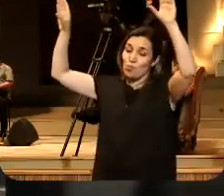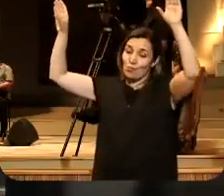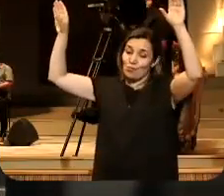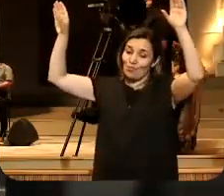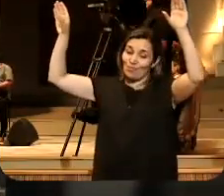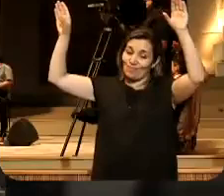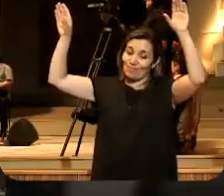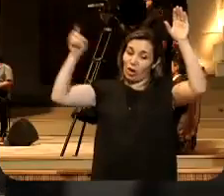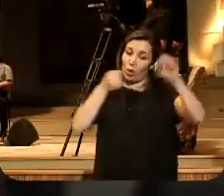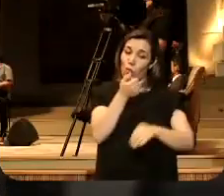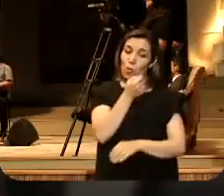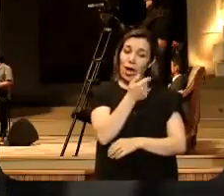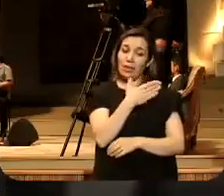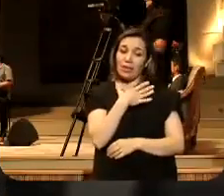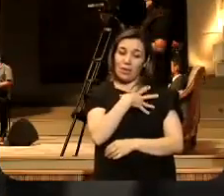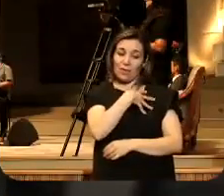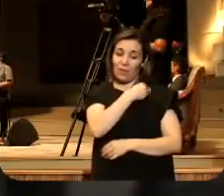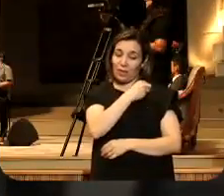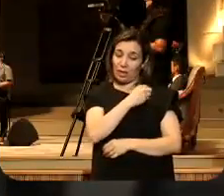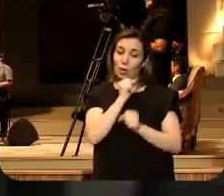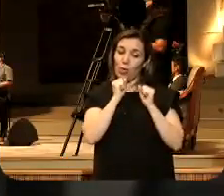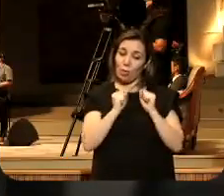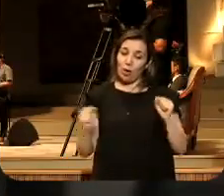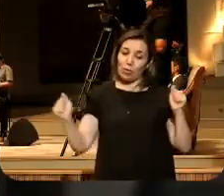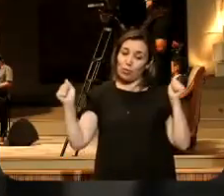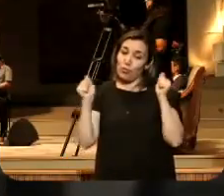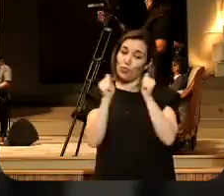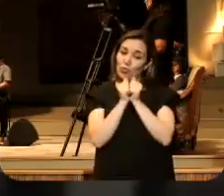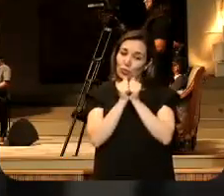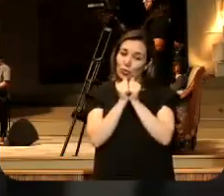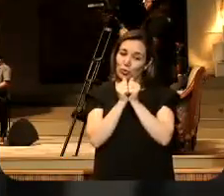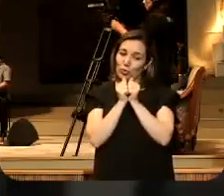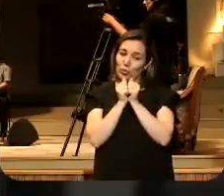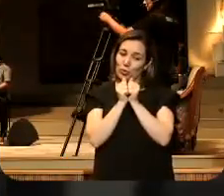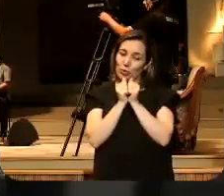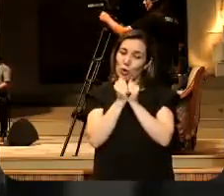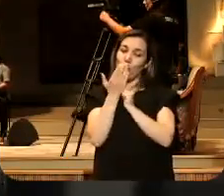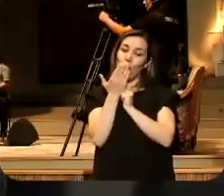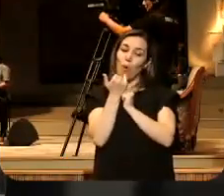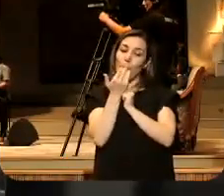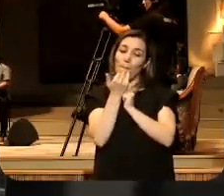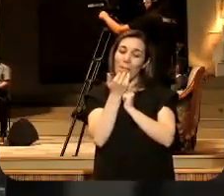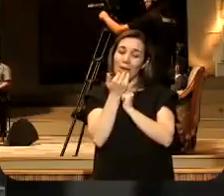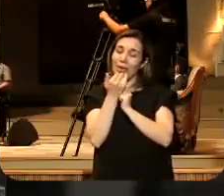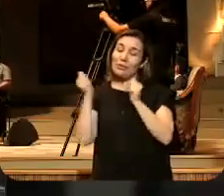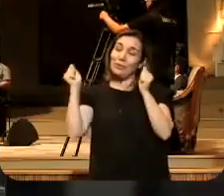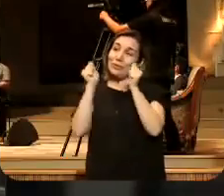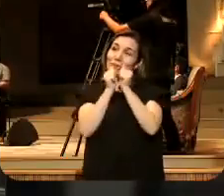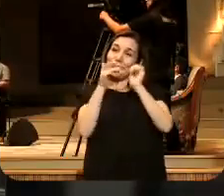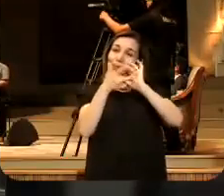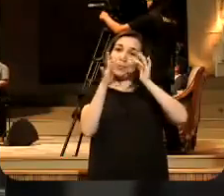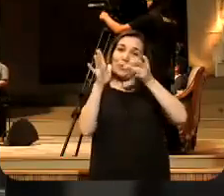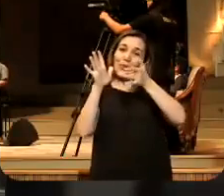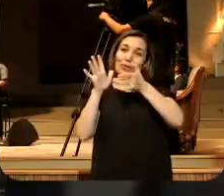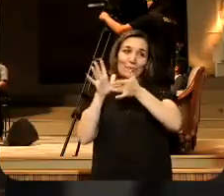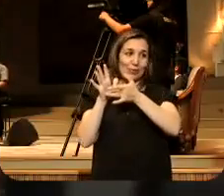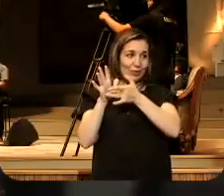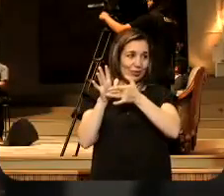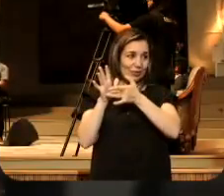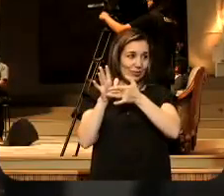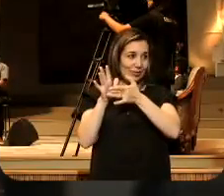Ele daqui a pouco vai poder comer hambúrguer com batatinha frita.